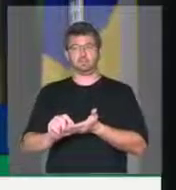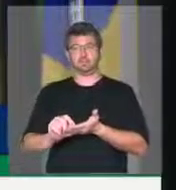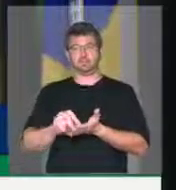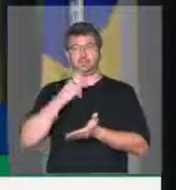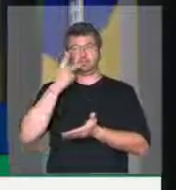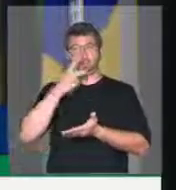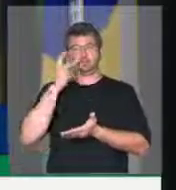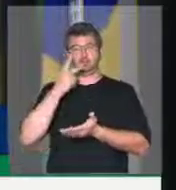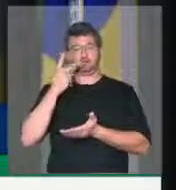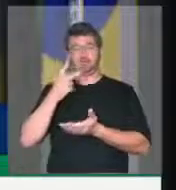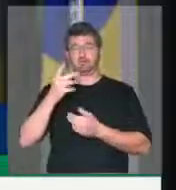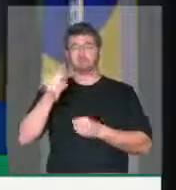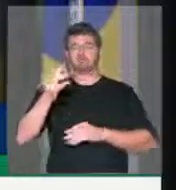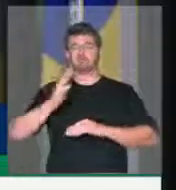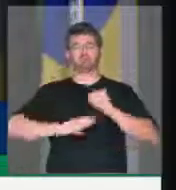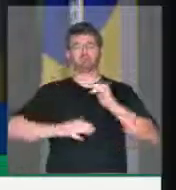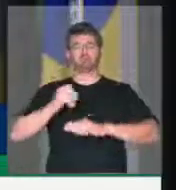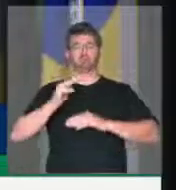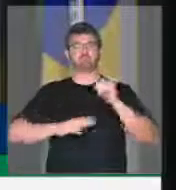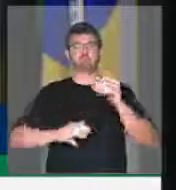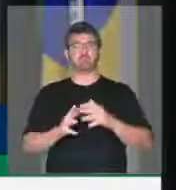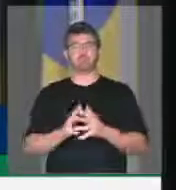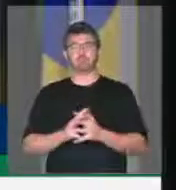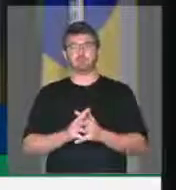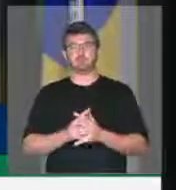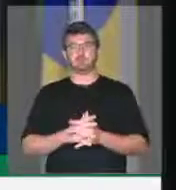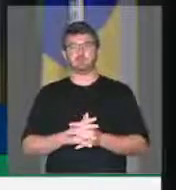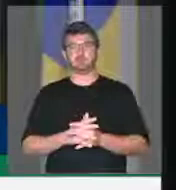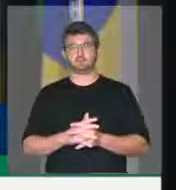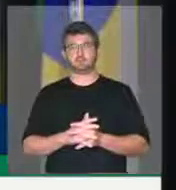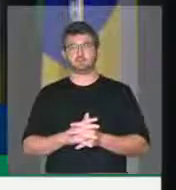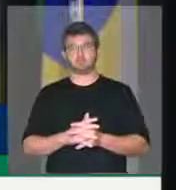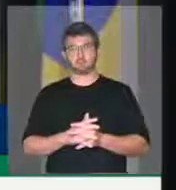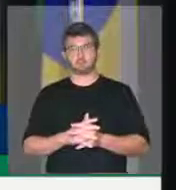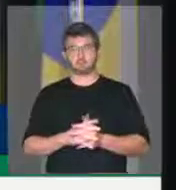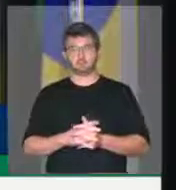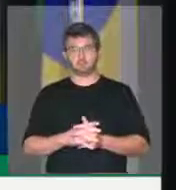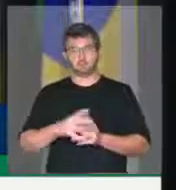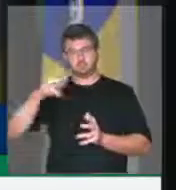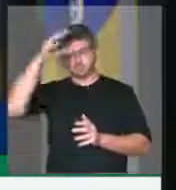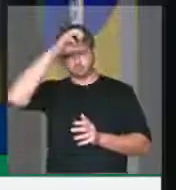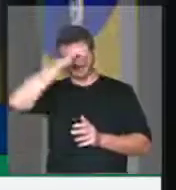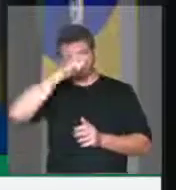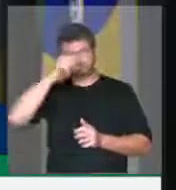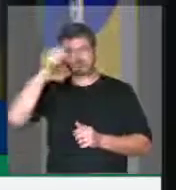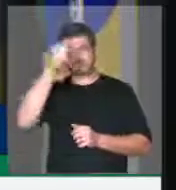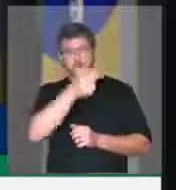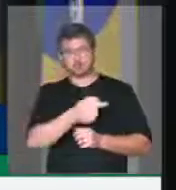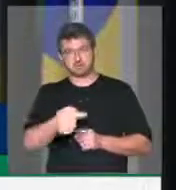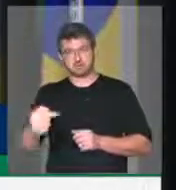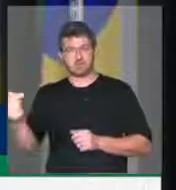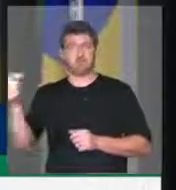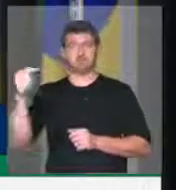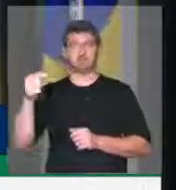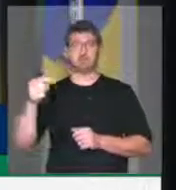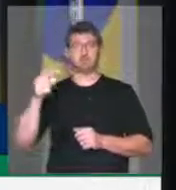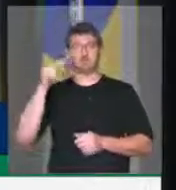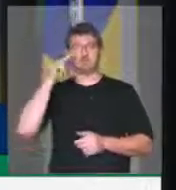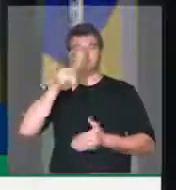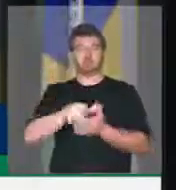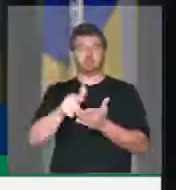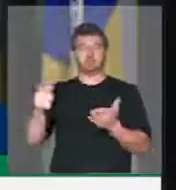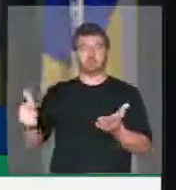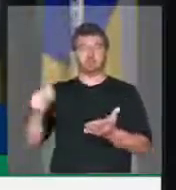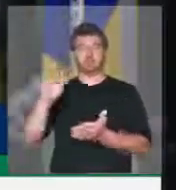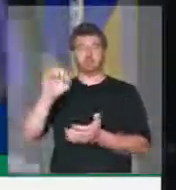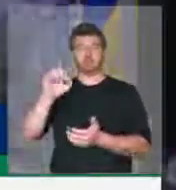muita propriedade no início do artigo de hoje. Suas lições semanais de sempre da Folha de São Paulo. Neste